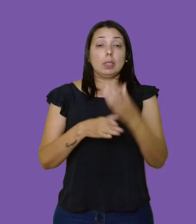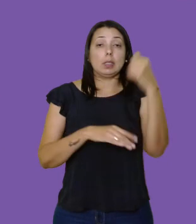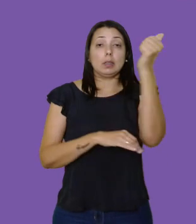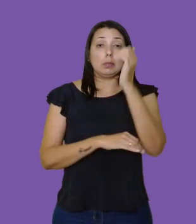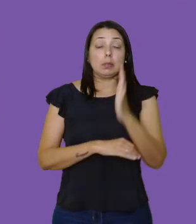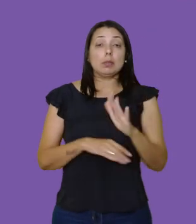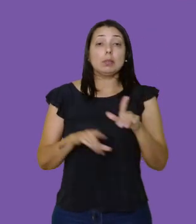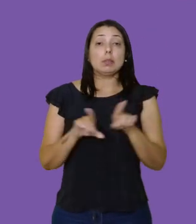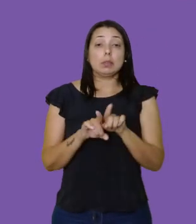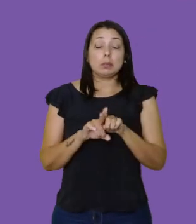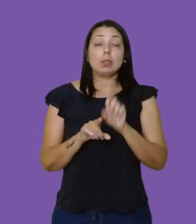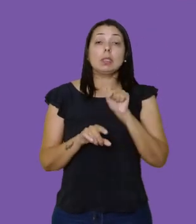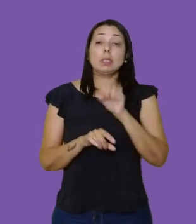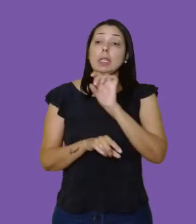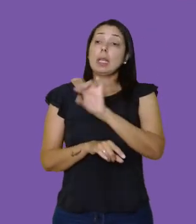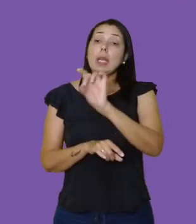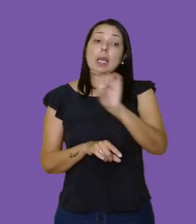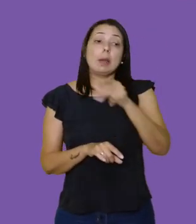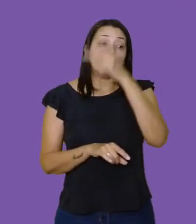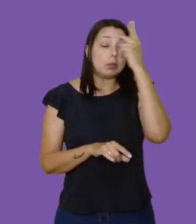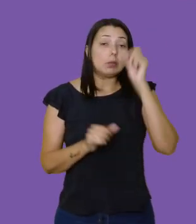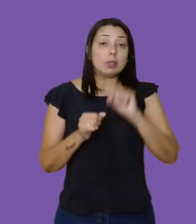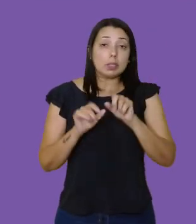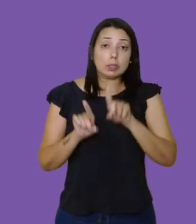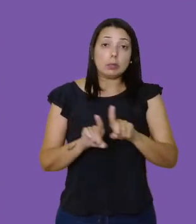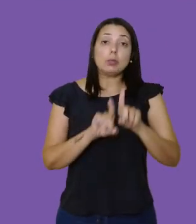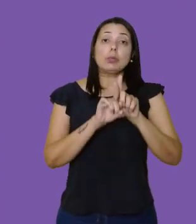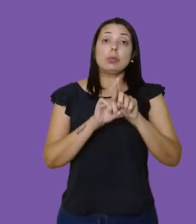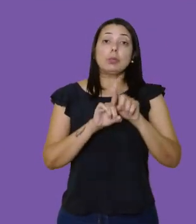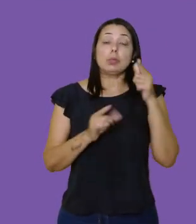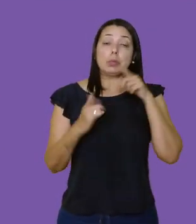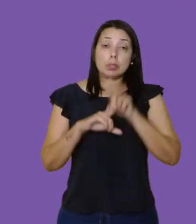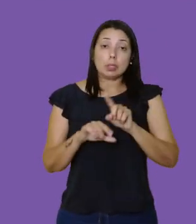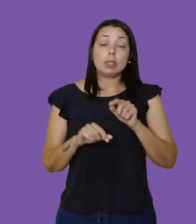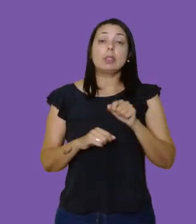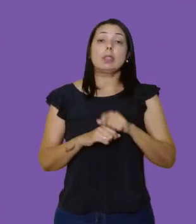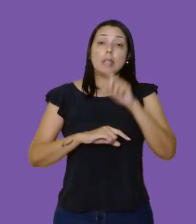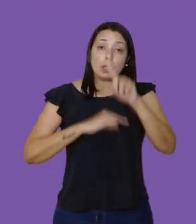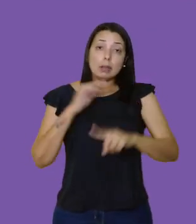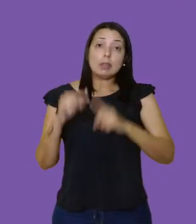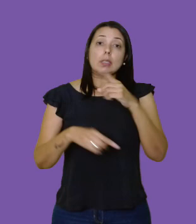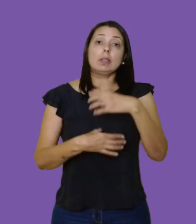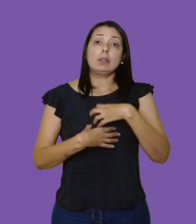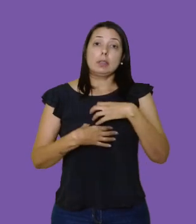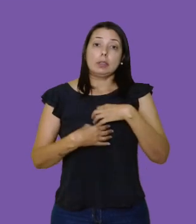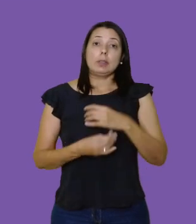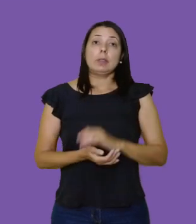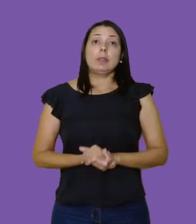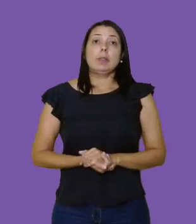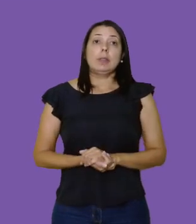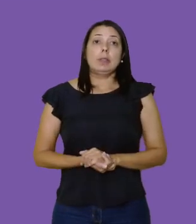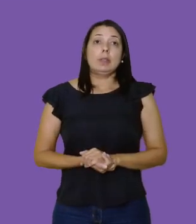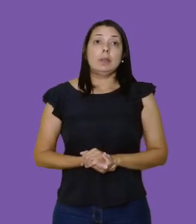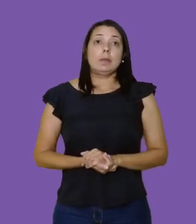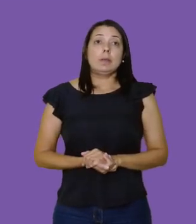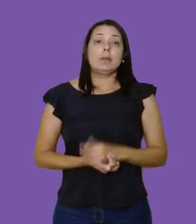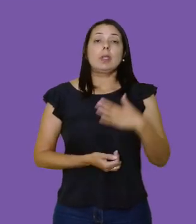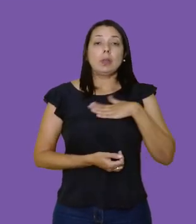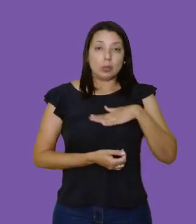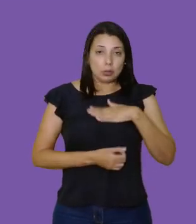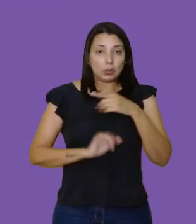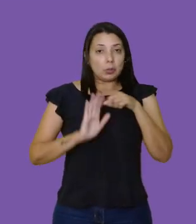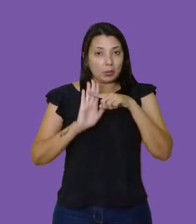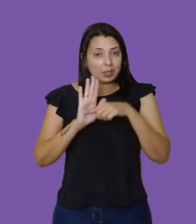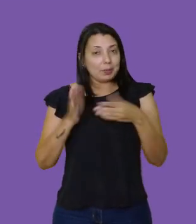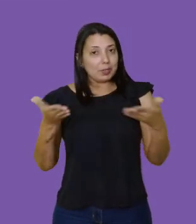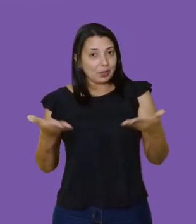Brasil também, e aí é cada um fazendo a sua parte que a gente vai conseguir avançar nesse sentido. Gostou do programa